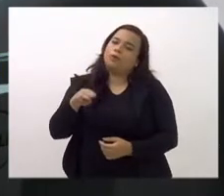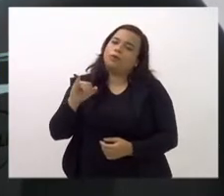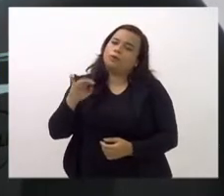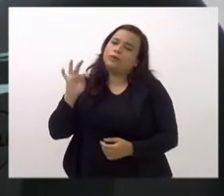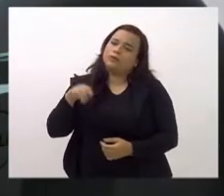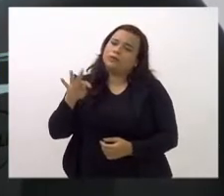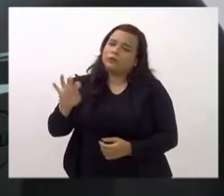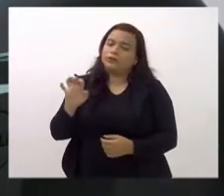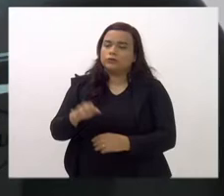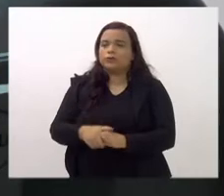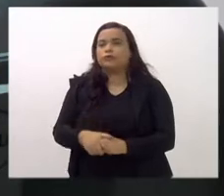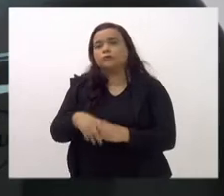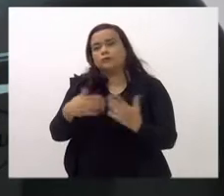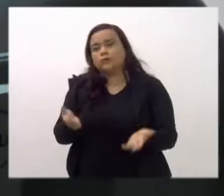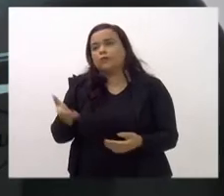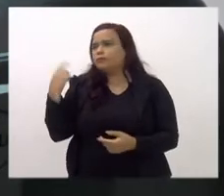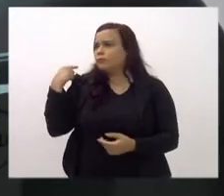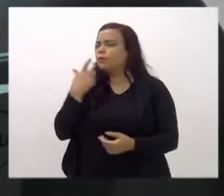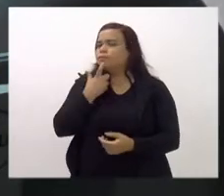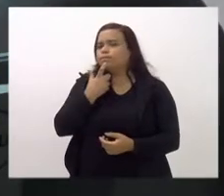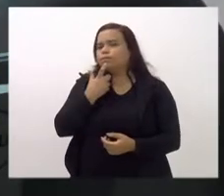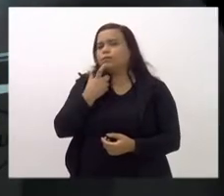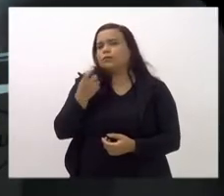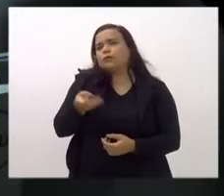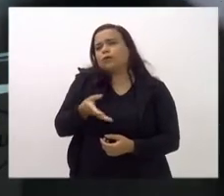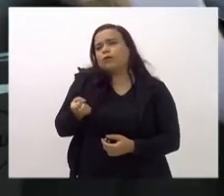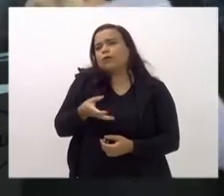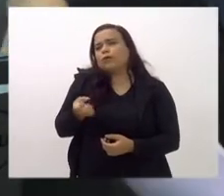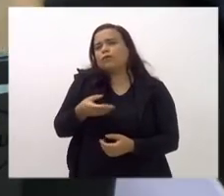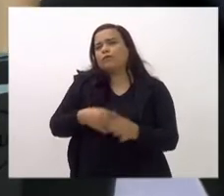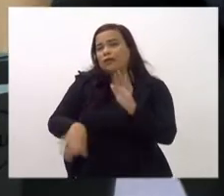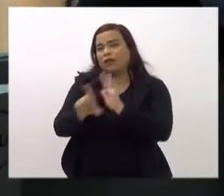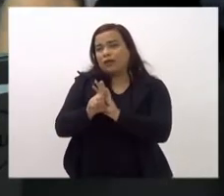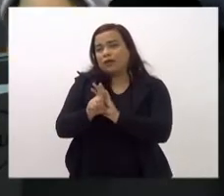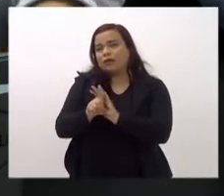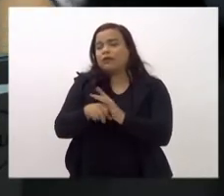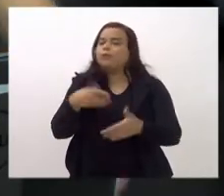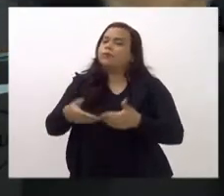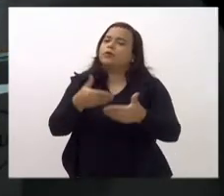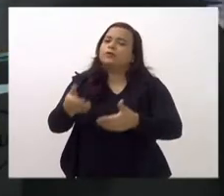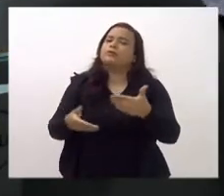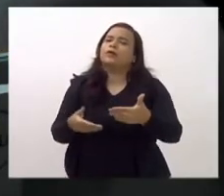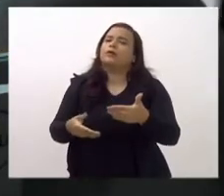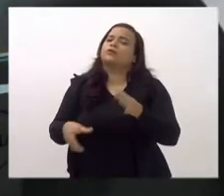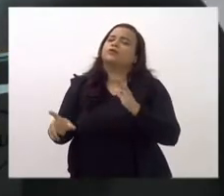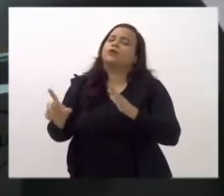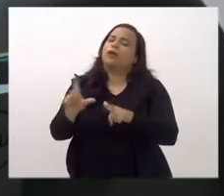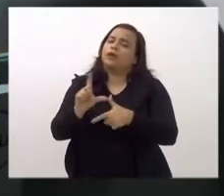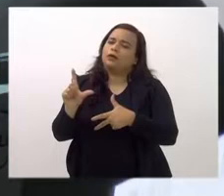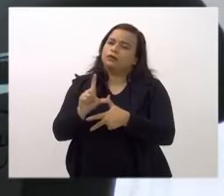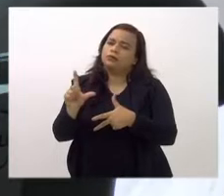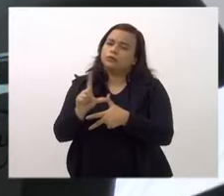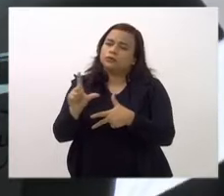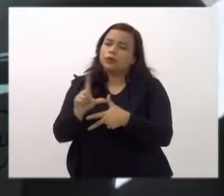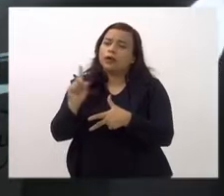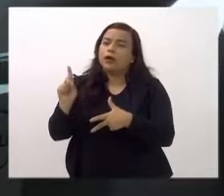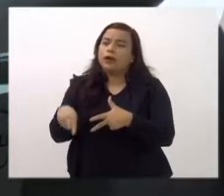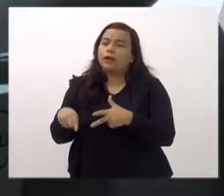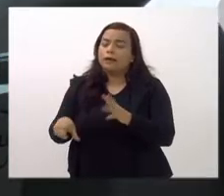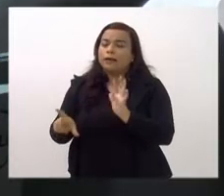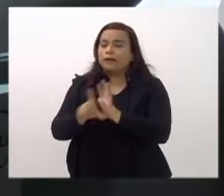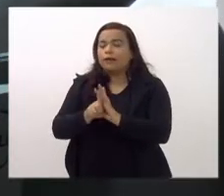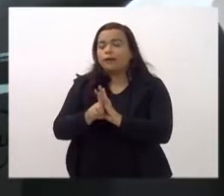gente aprovou uma nova legislação que conclui esse processo legislativo, que foi a Lei